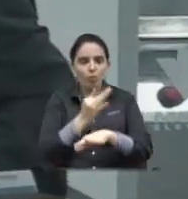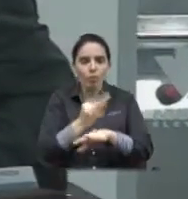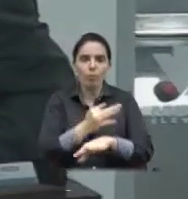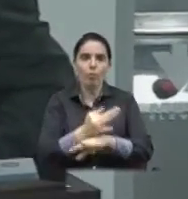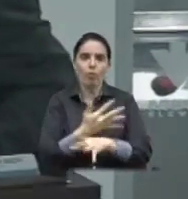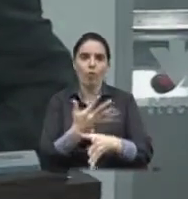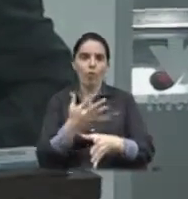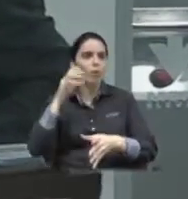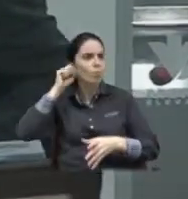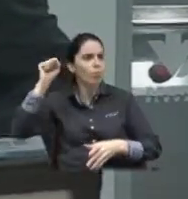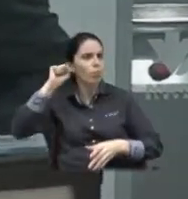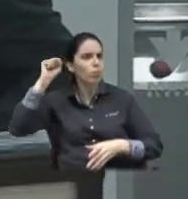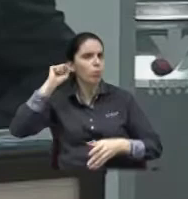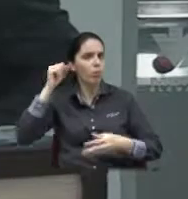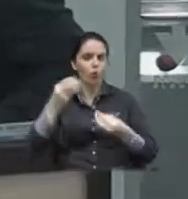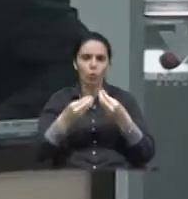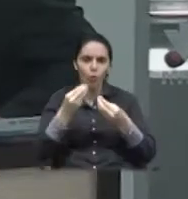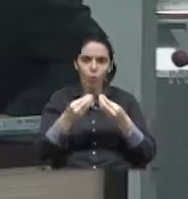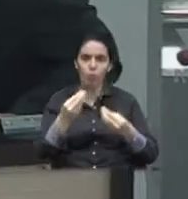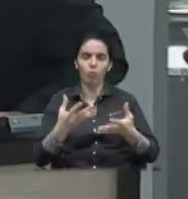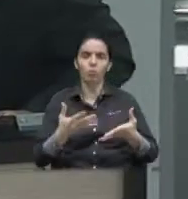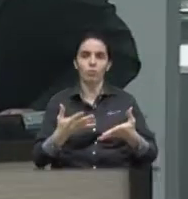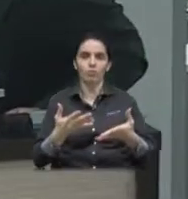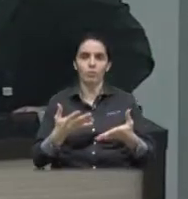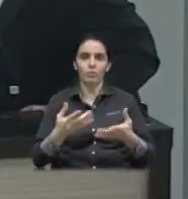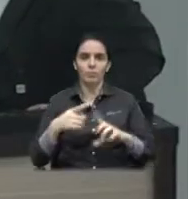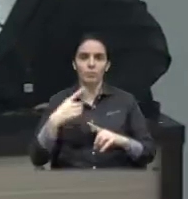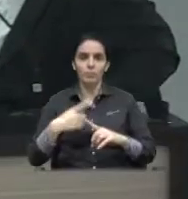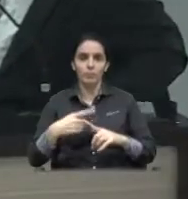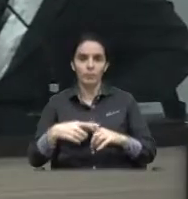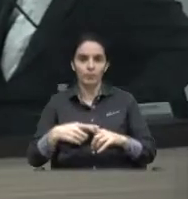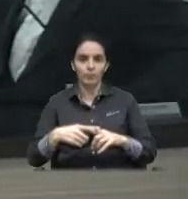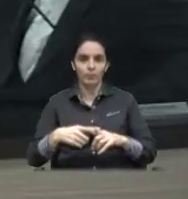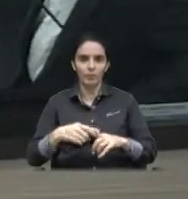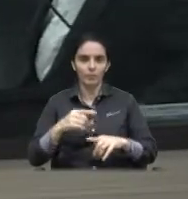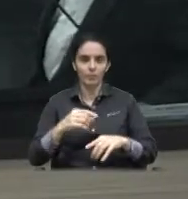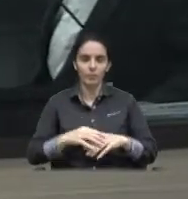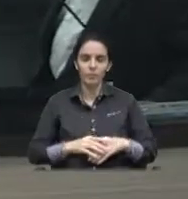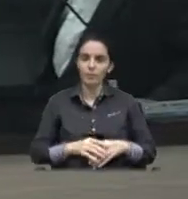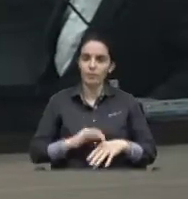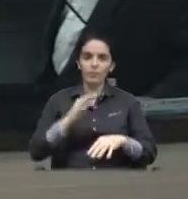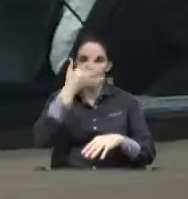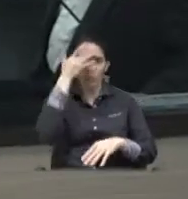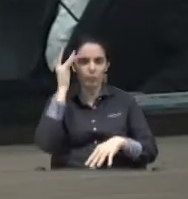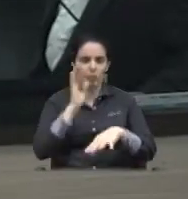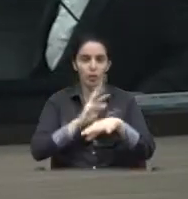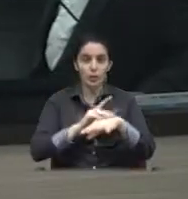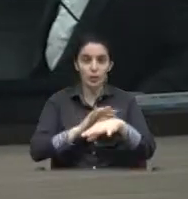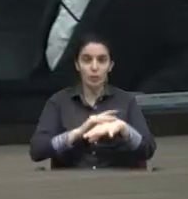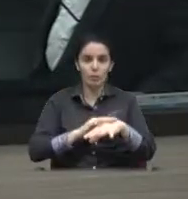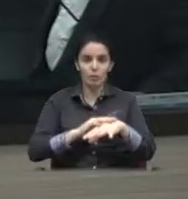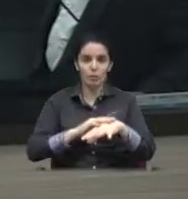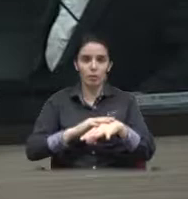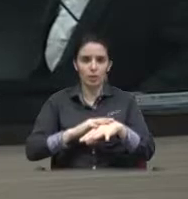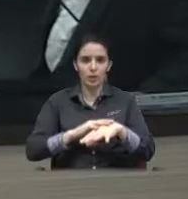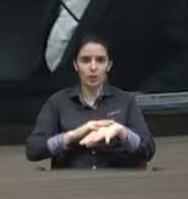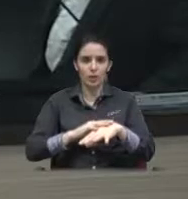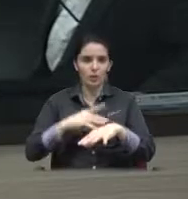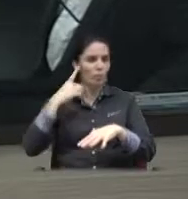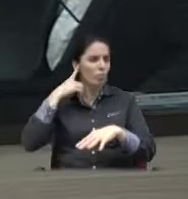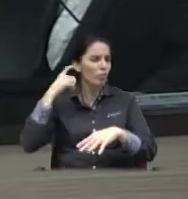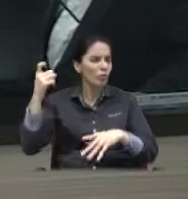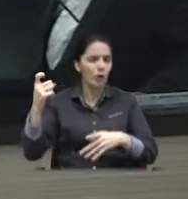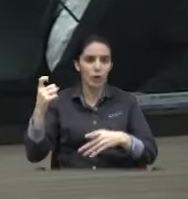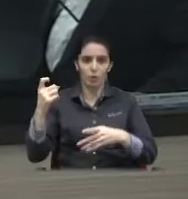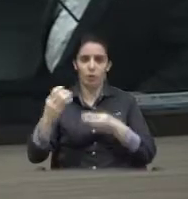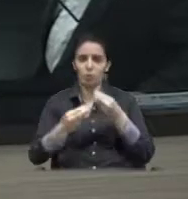louvável isso daí. Não tem coisa pior do que quando você está doente, alguém botar um som, né? E você não tem recurso, você não tem para quem falar.